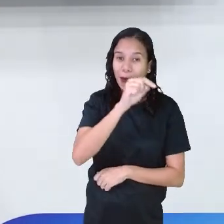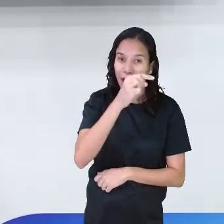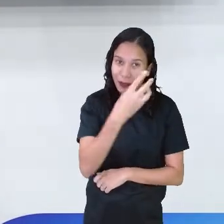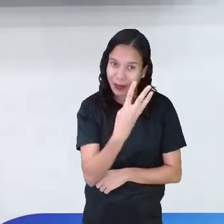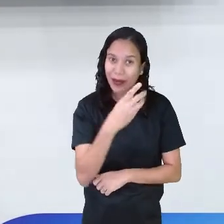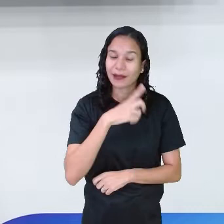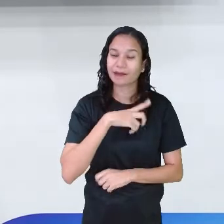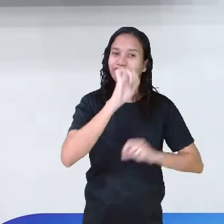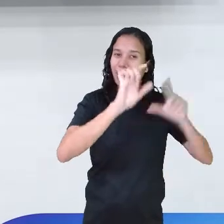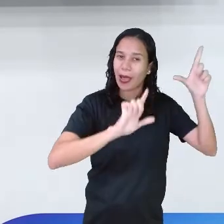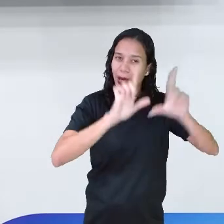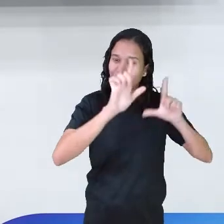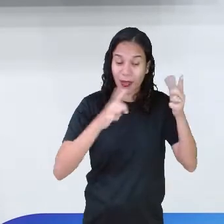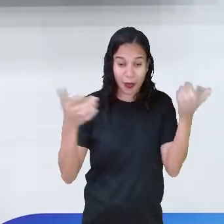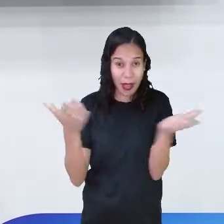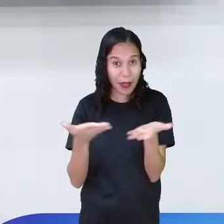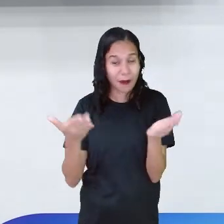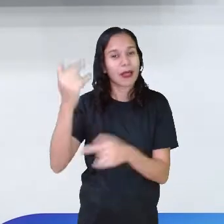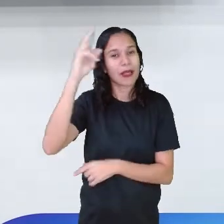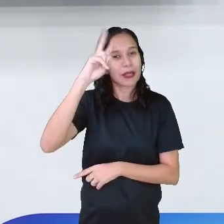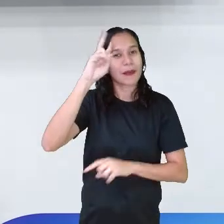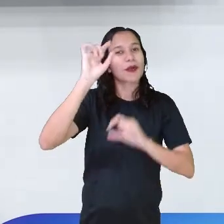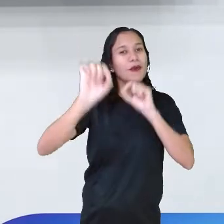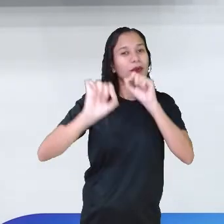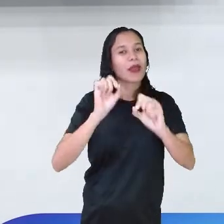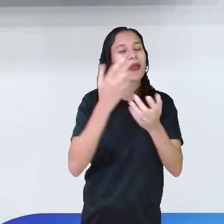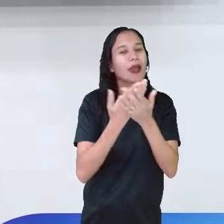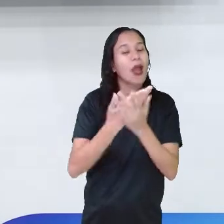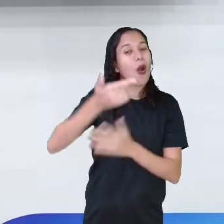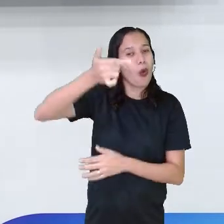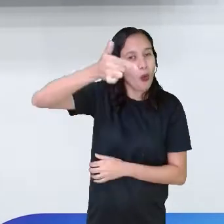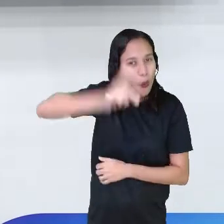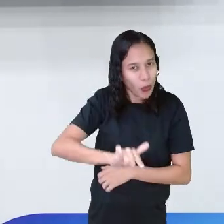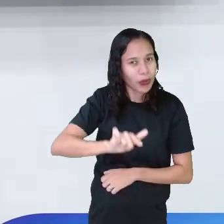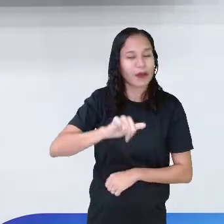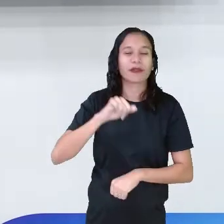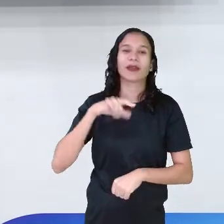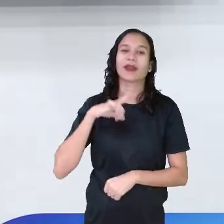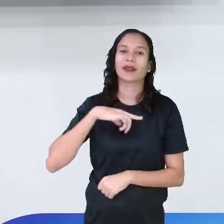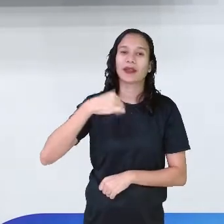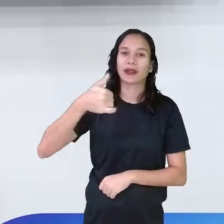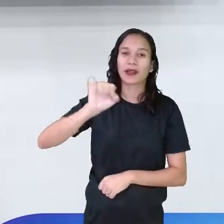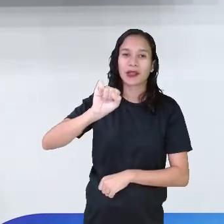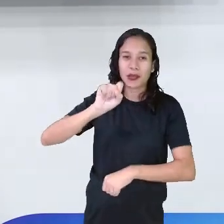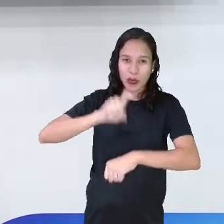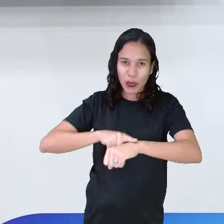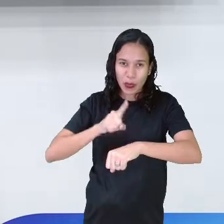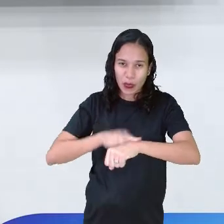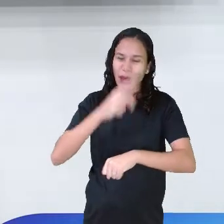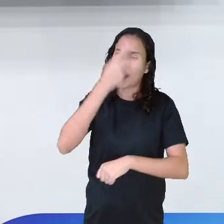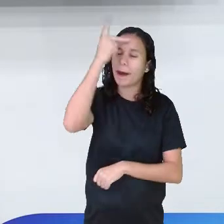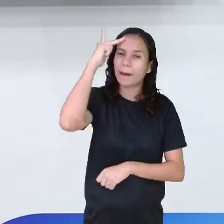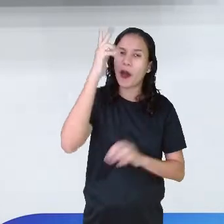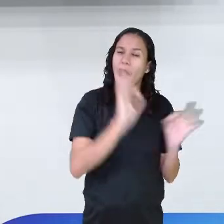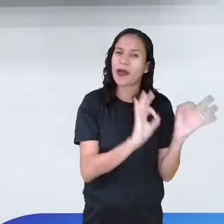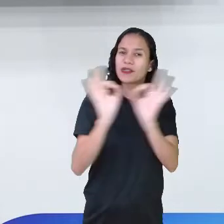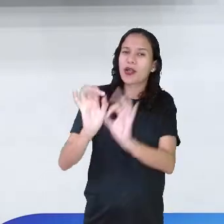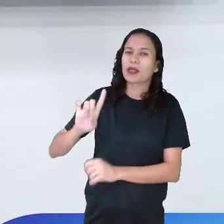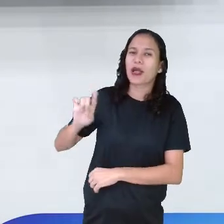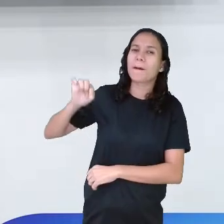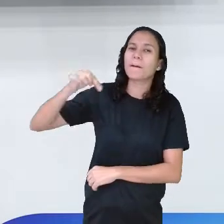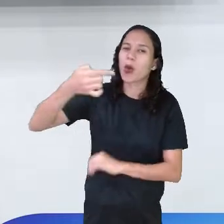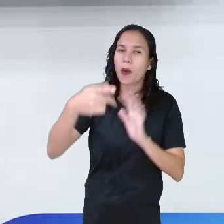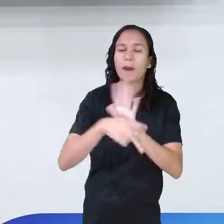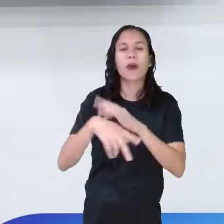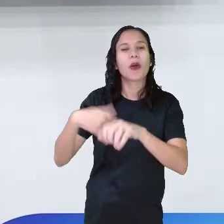Nova ao vivo, lembrando que essa aula será reprisada às 18 horas, e aqueles que vão assistir depois pelo